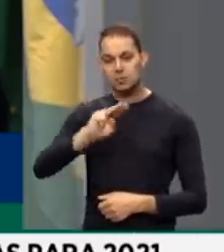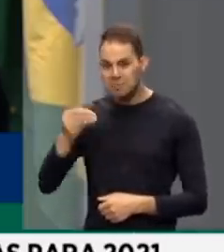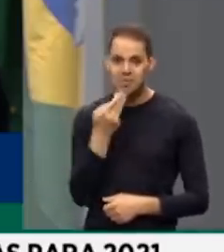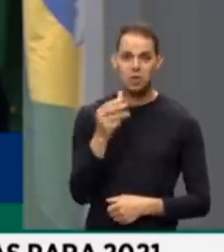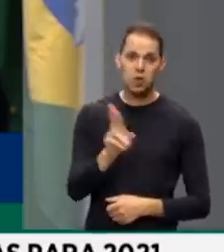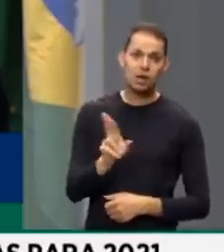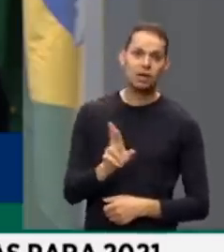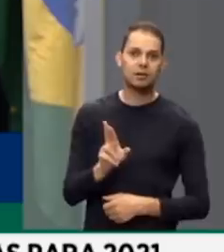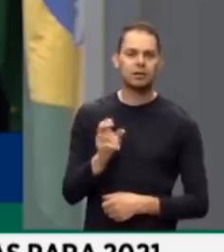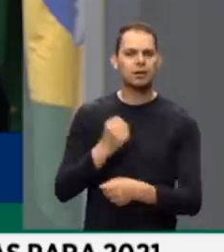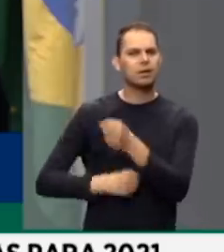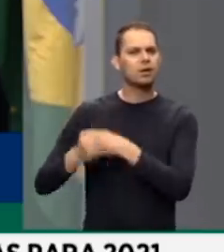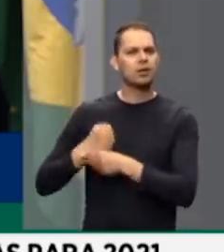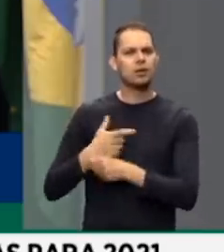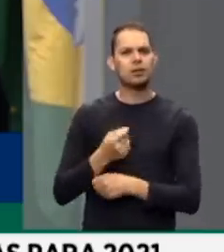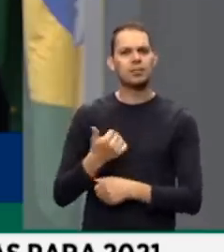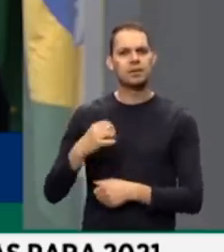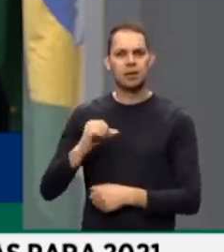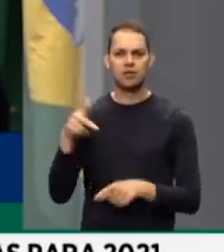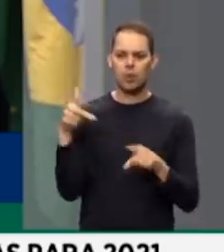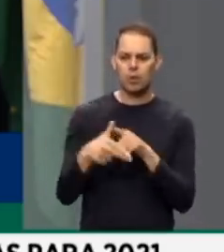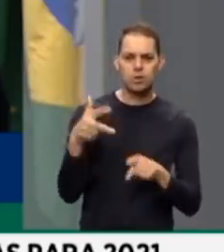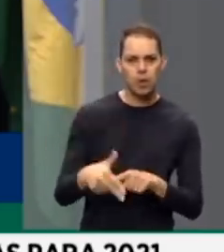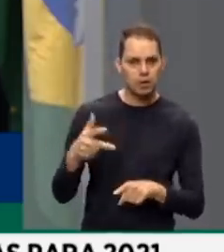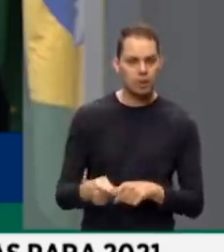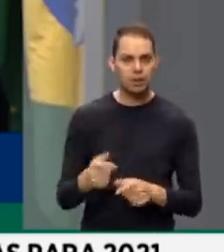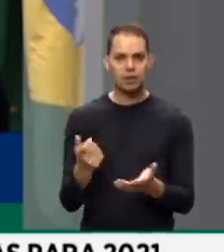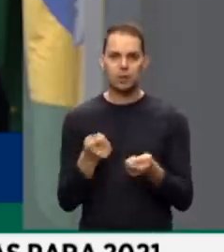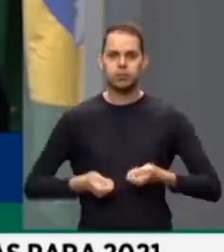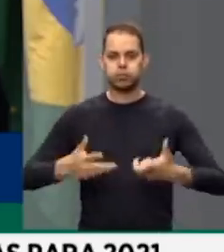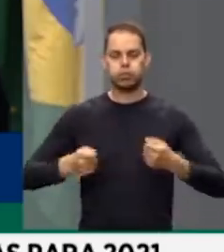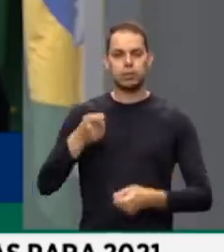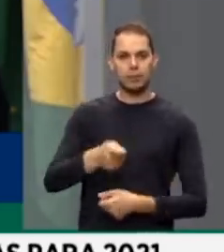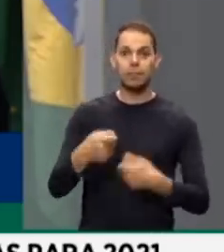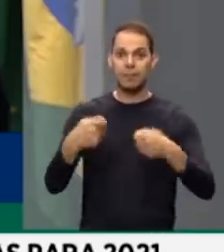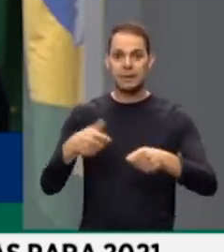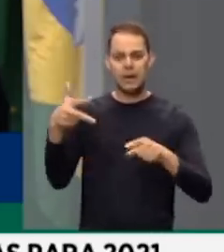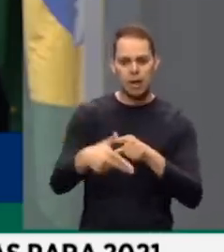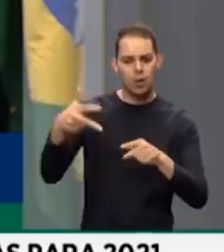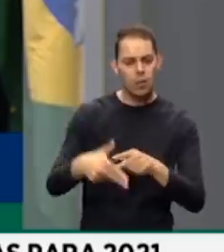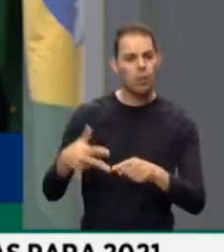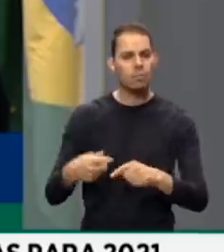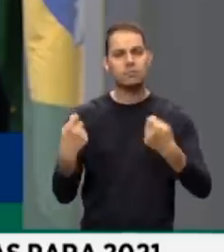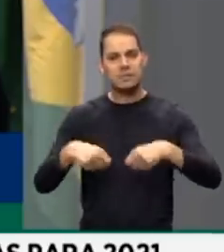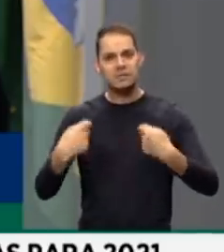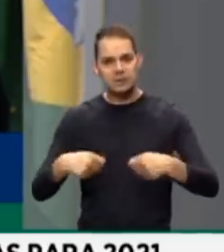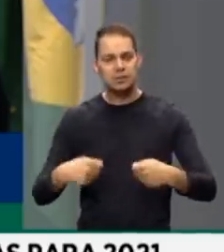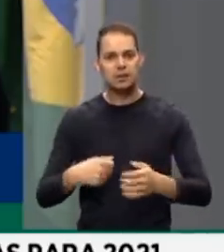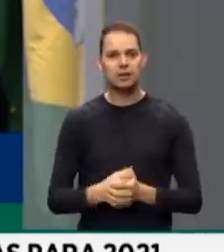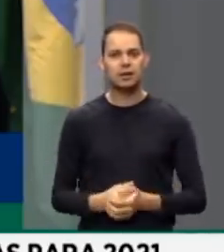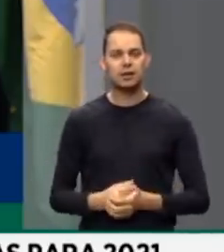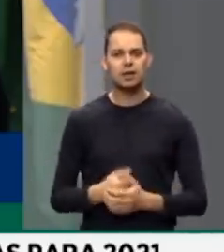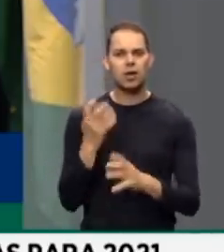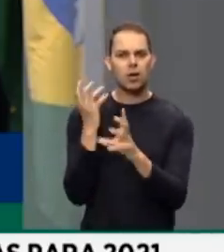31 bilhões e 600 milhões de reais. Quando em 2019 a gente teve um corte nas despesas obrigatórias. Que é o que tem de acontecer. Tirar